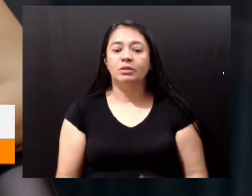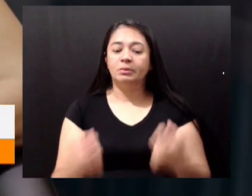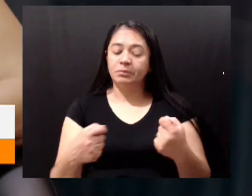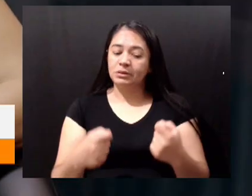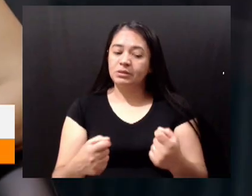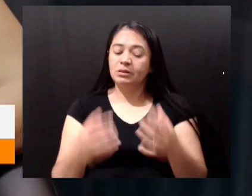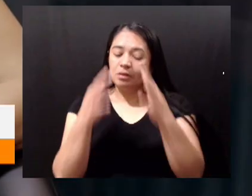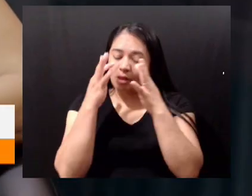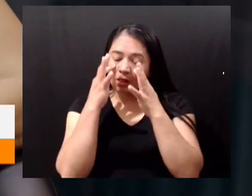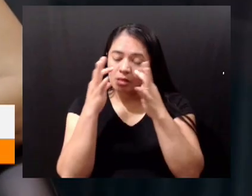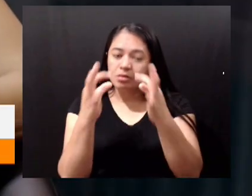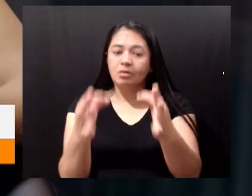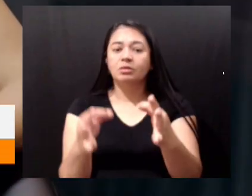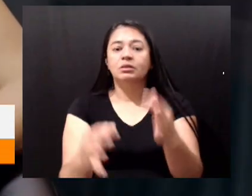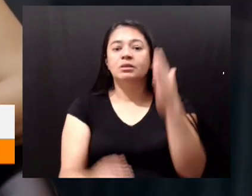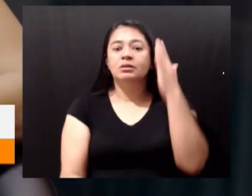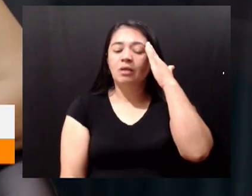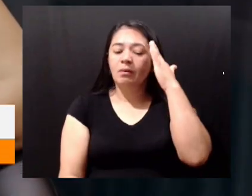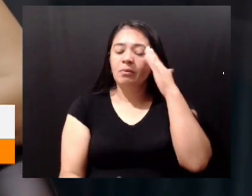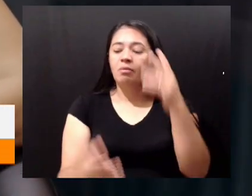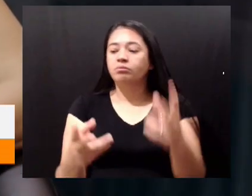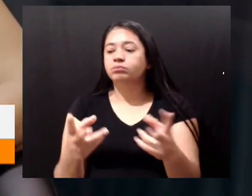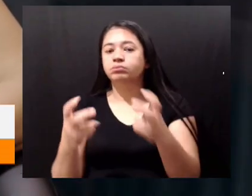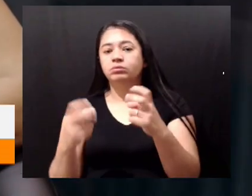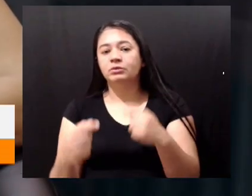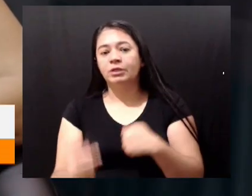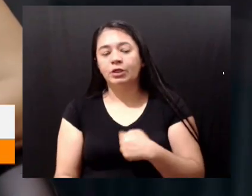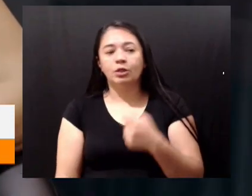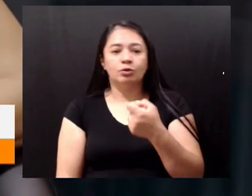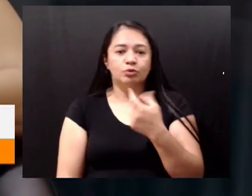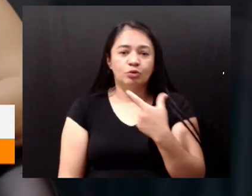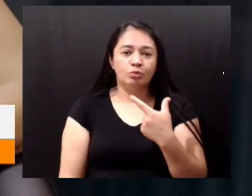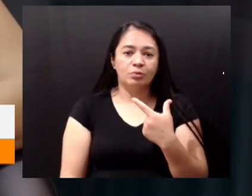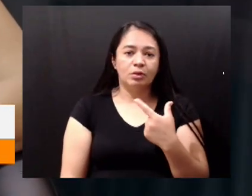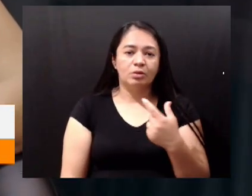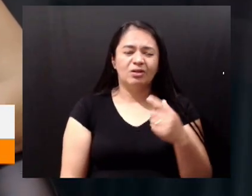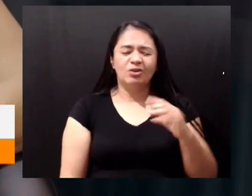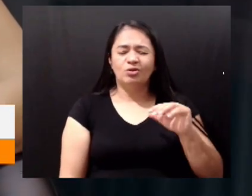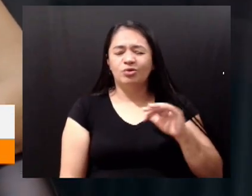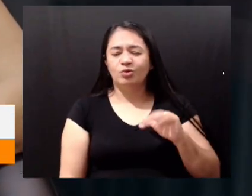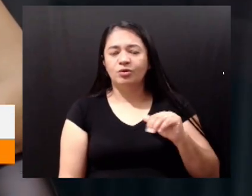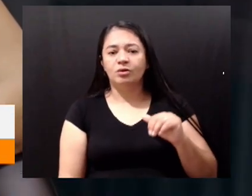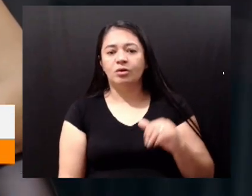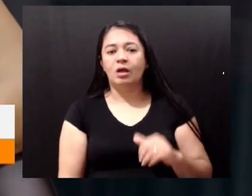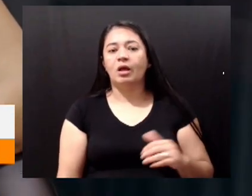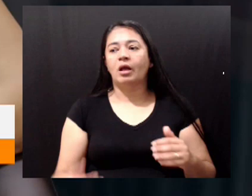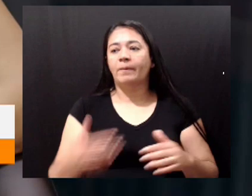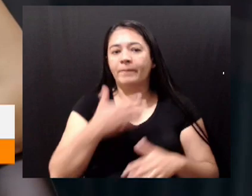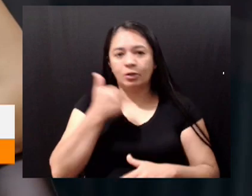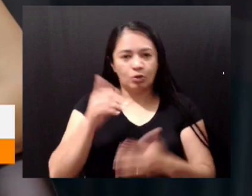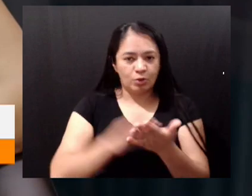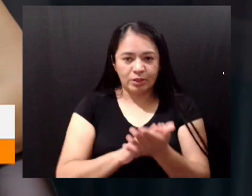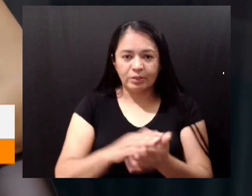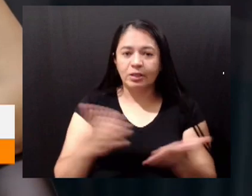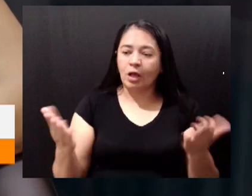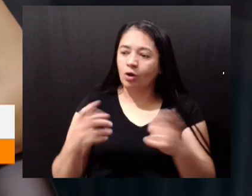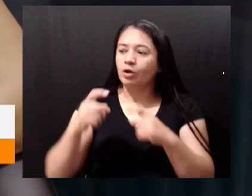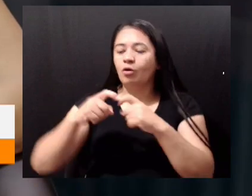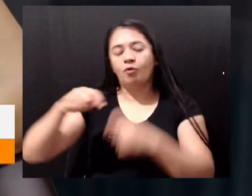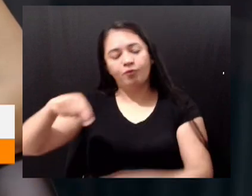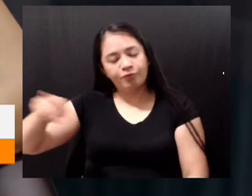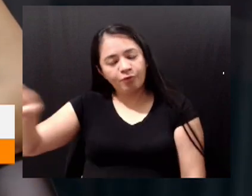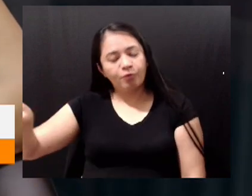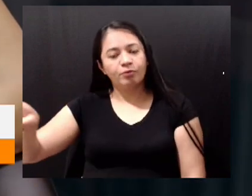saber identificar: "Olha, eu tomei aqui, não estou legal, não melhorou, eu vou procurar um médico, eu vou procurar um profissional",